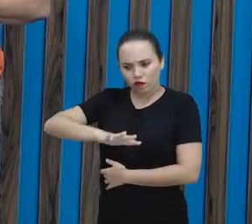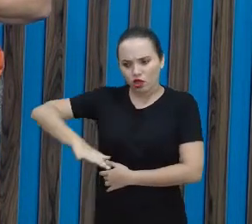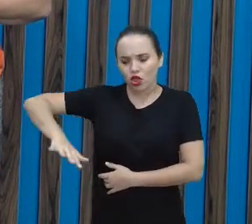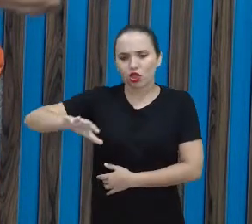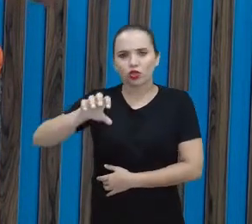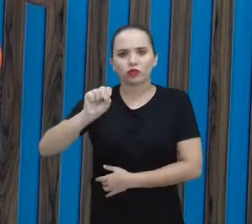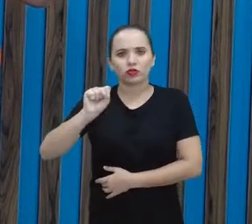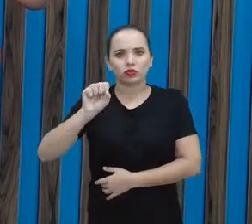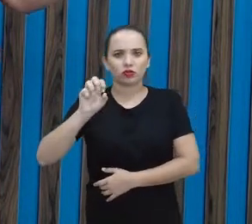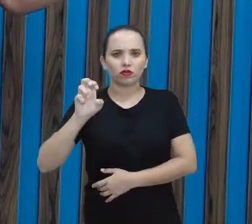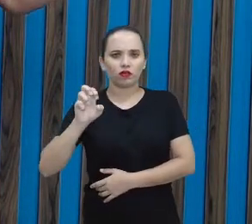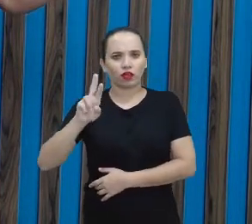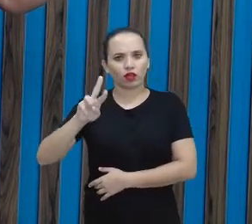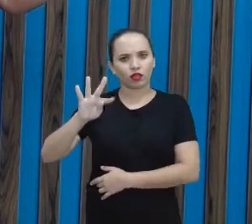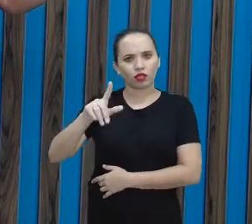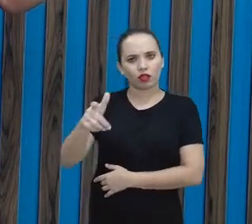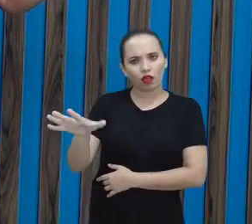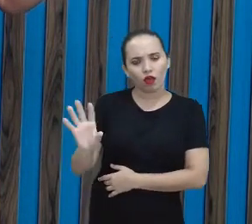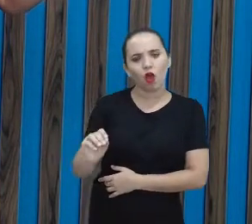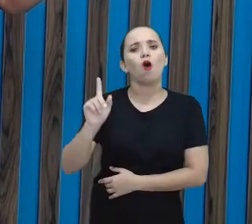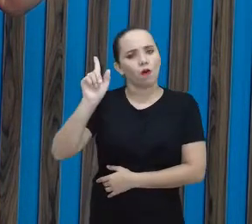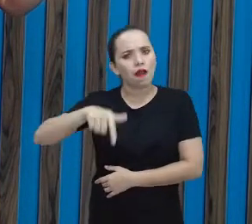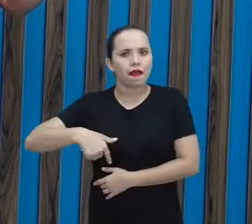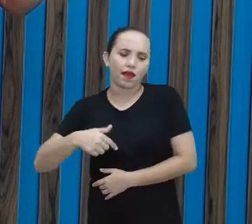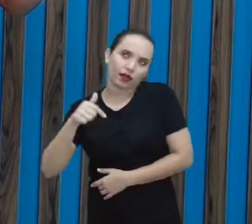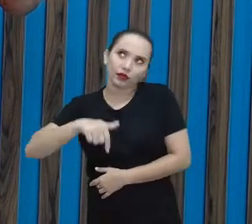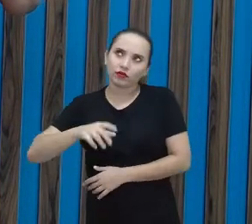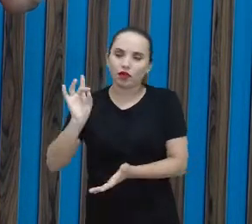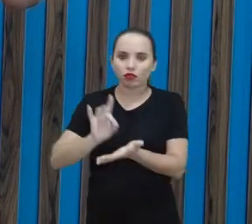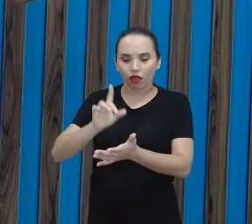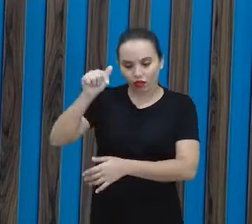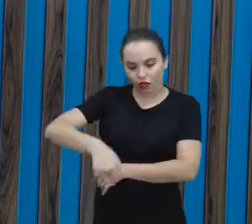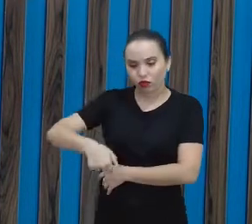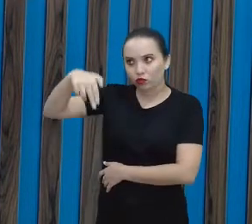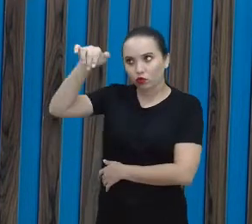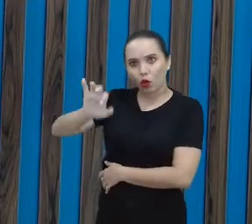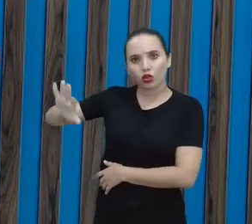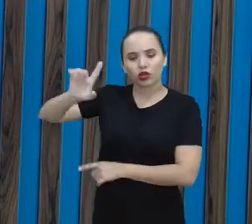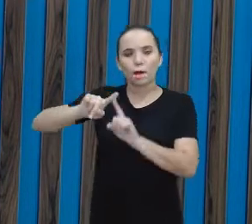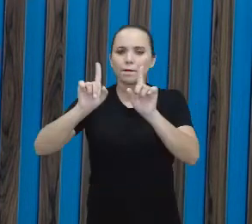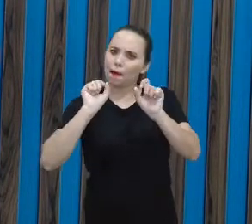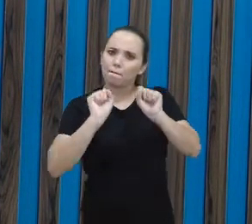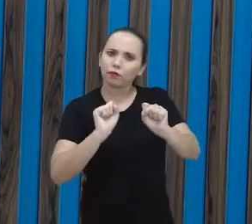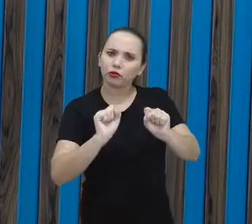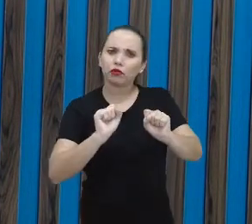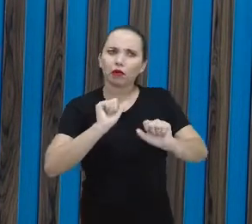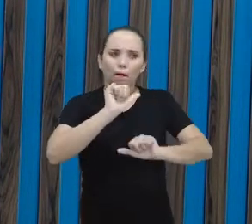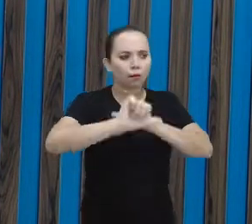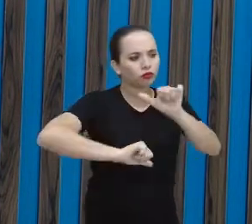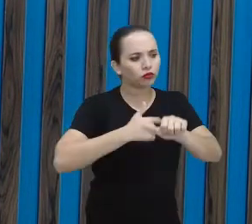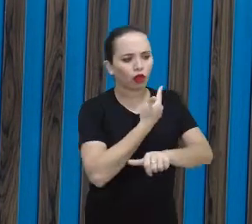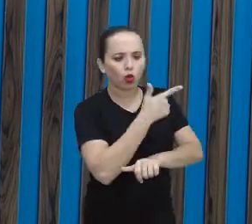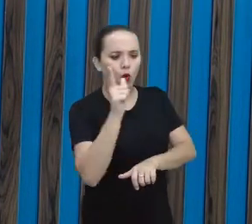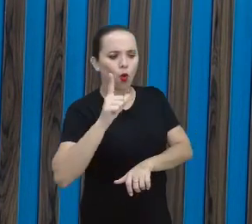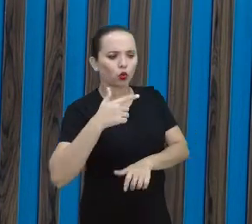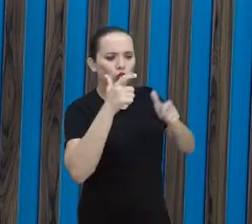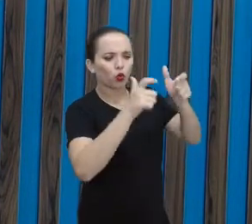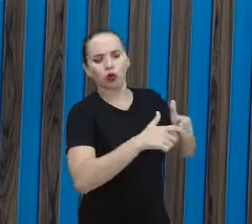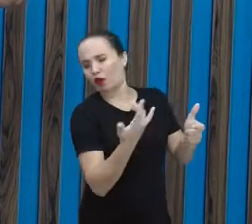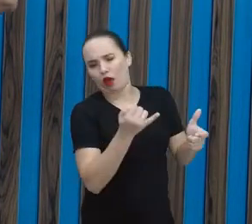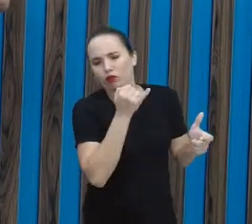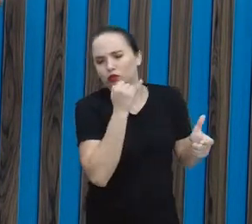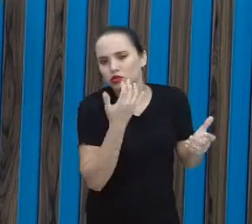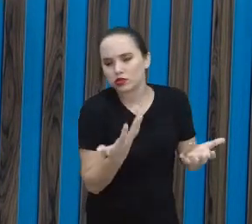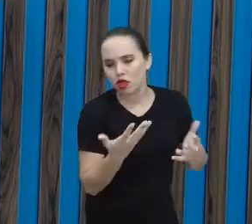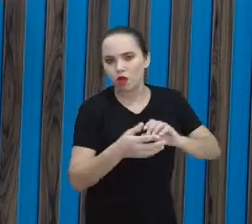lugar. Era no sertão do Nordeste, mas poderia ser em outro lugar. Talvez as vivências fossem um pouco